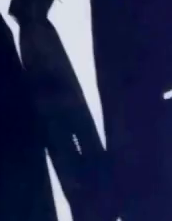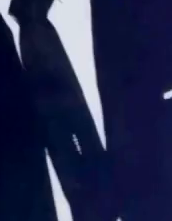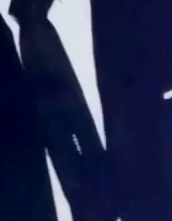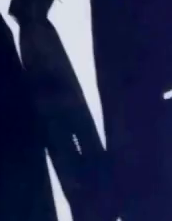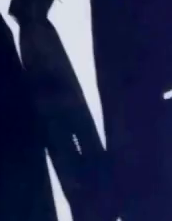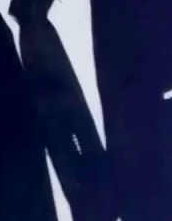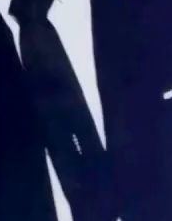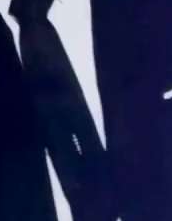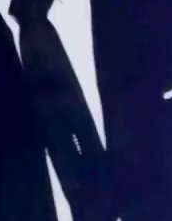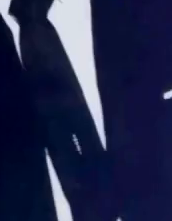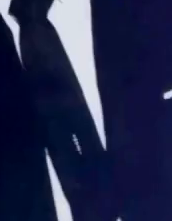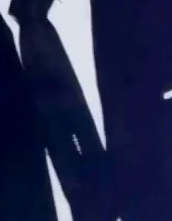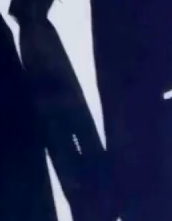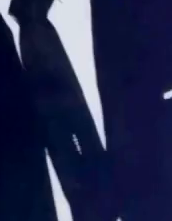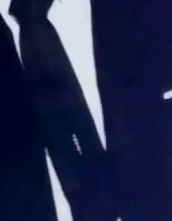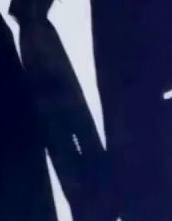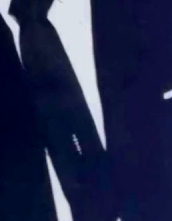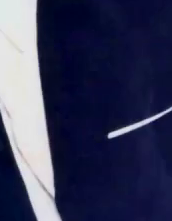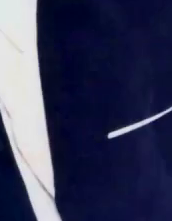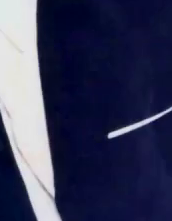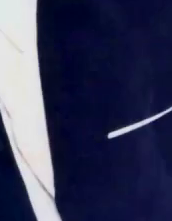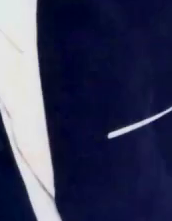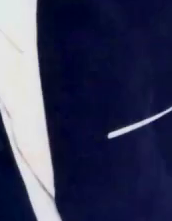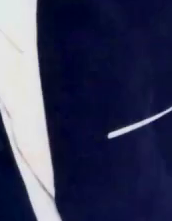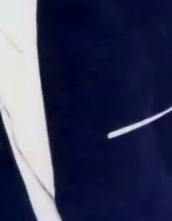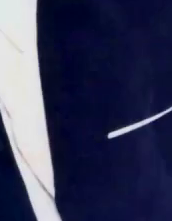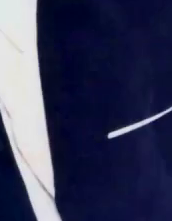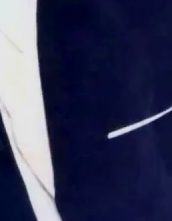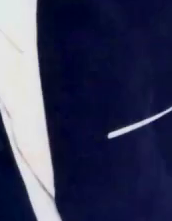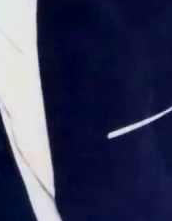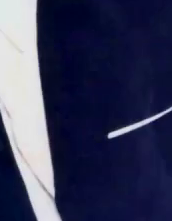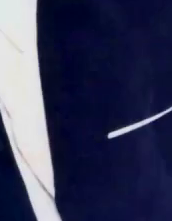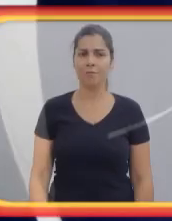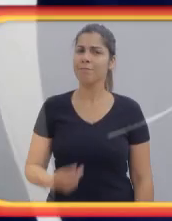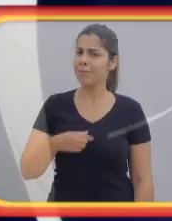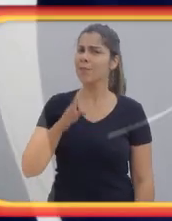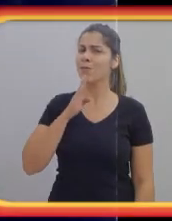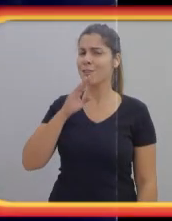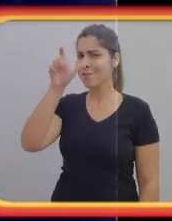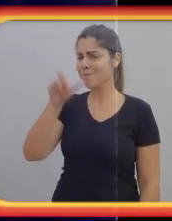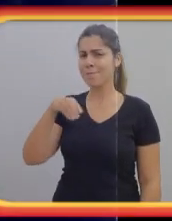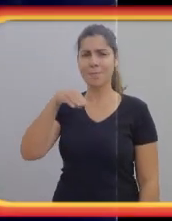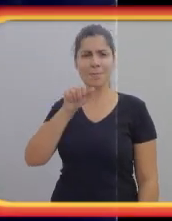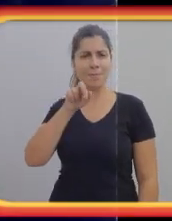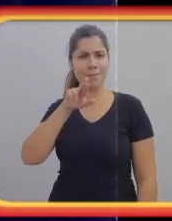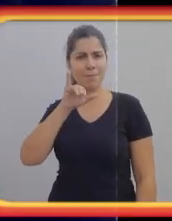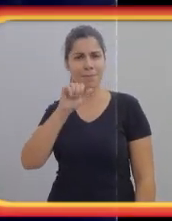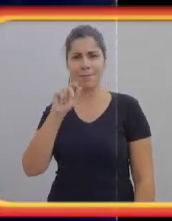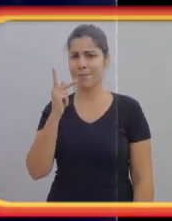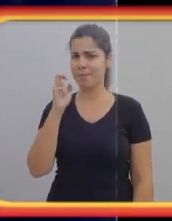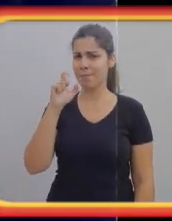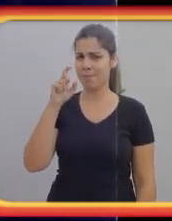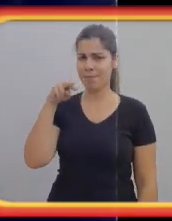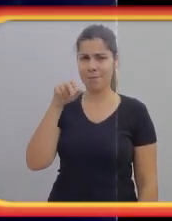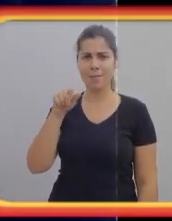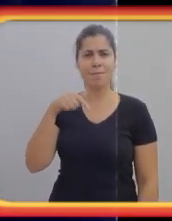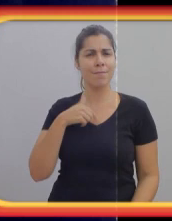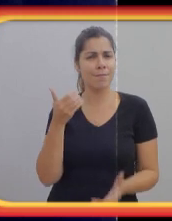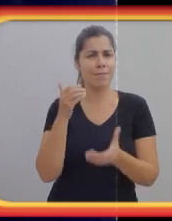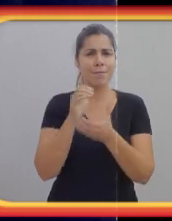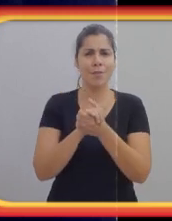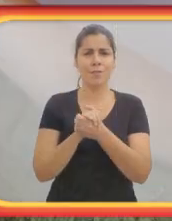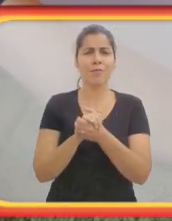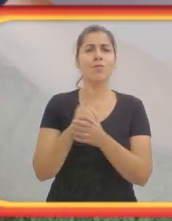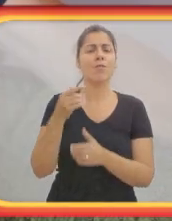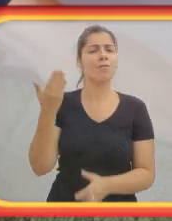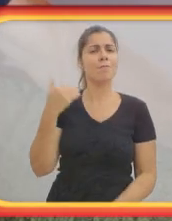muito. Fotos em preto e branco. Joel de terno ao lado da esposa vestida de noiva. Eu conheci a Maria Helena, minha